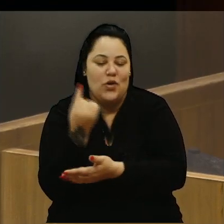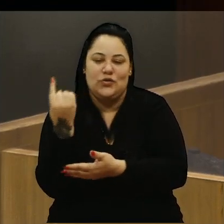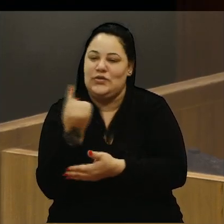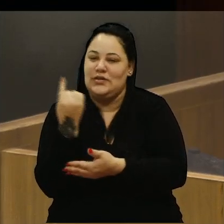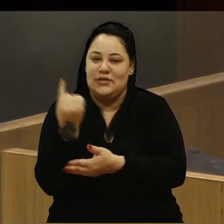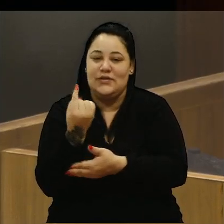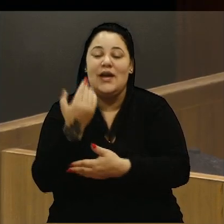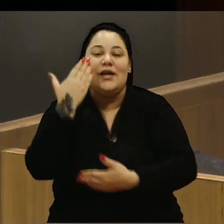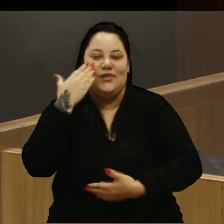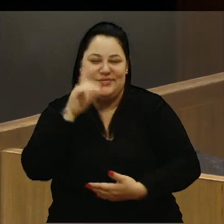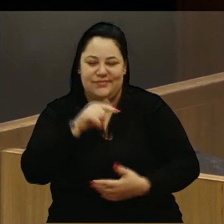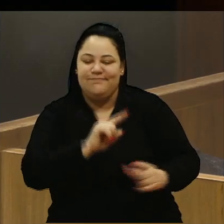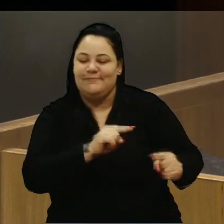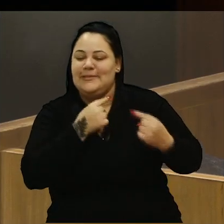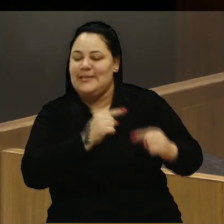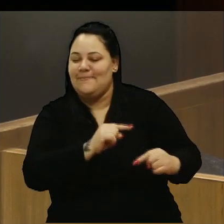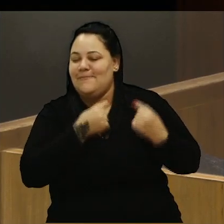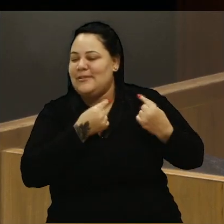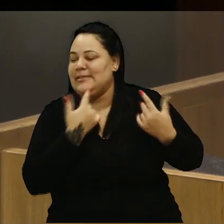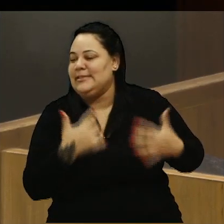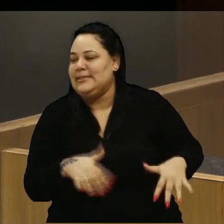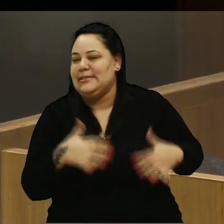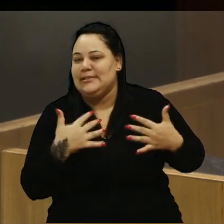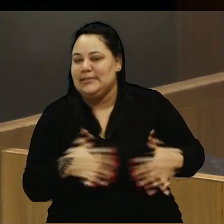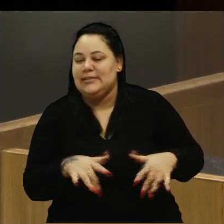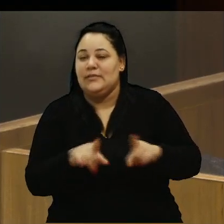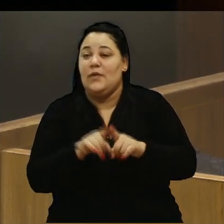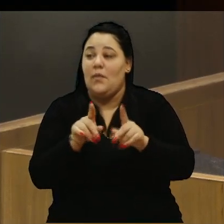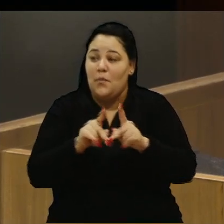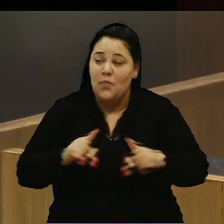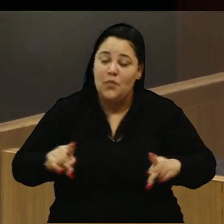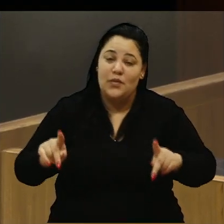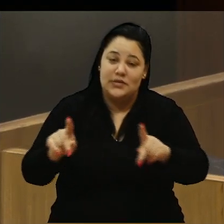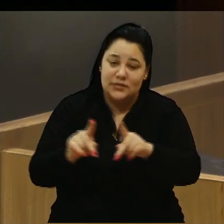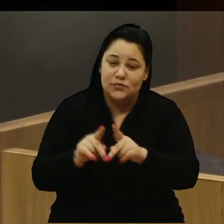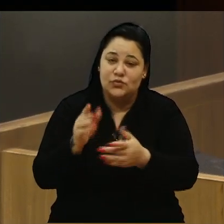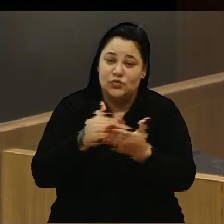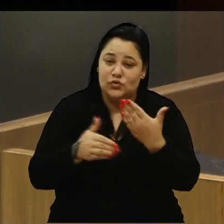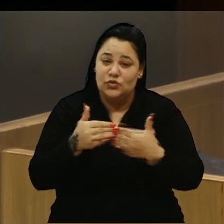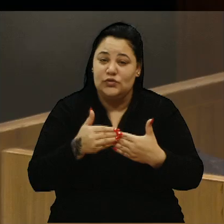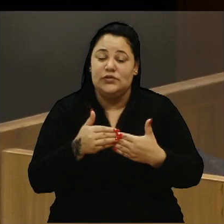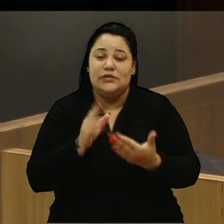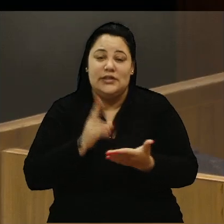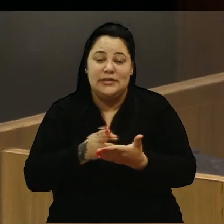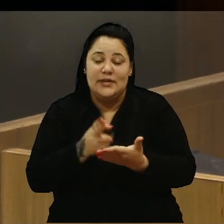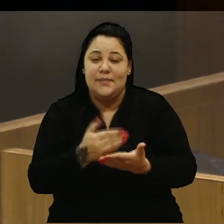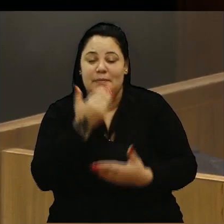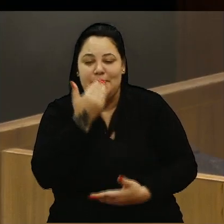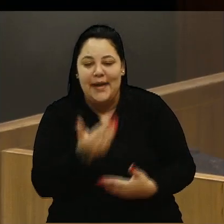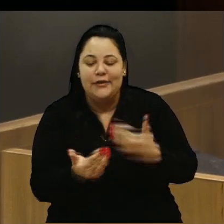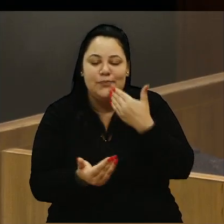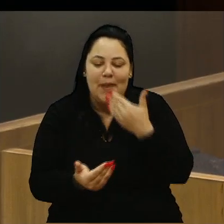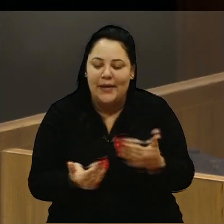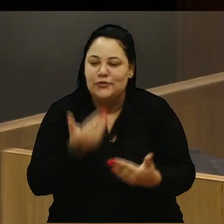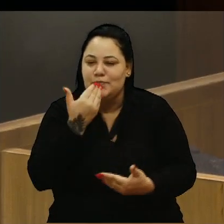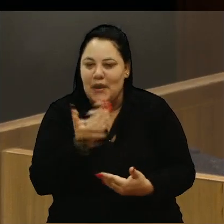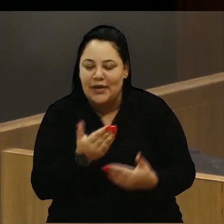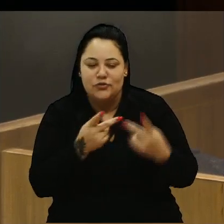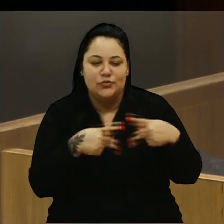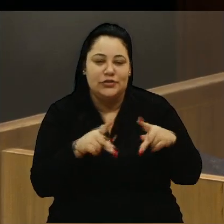os desafios são imensos, uma população que está toda hora batendo a porta de vocês e que tem